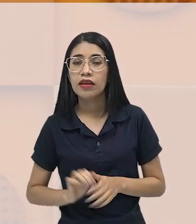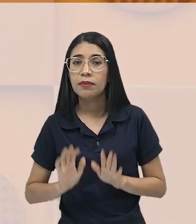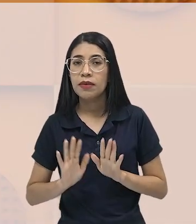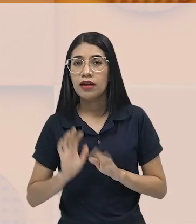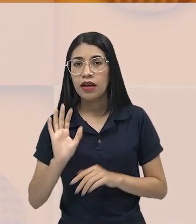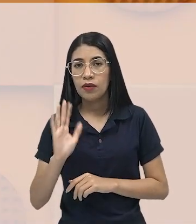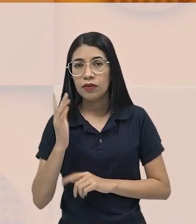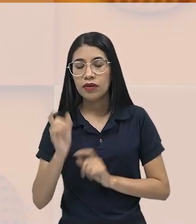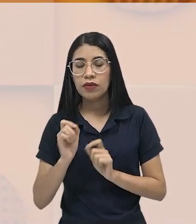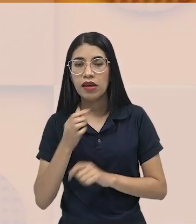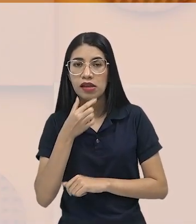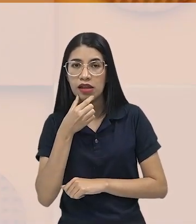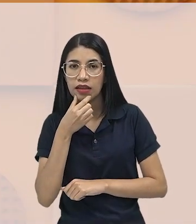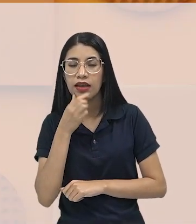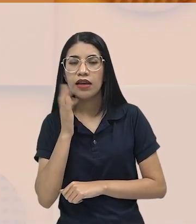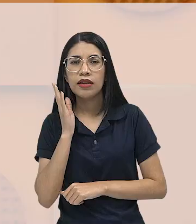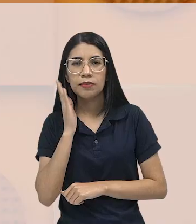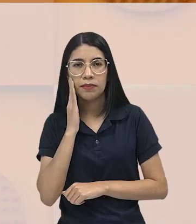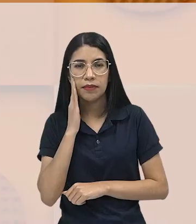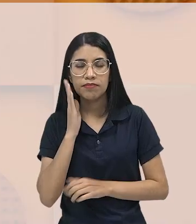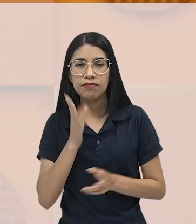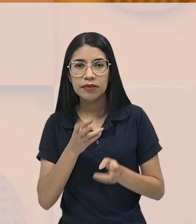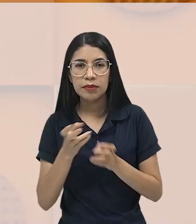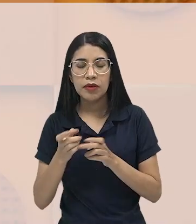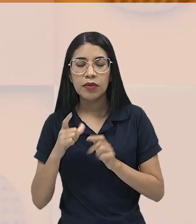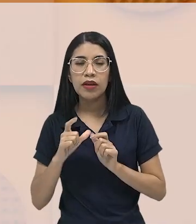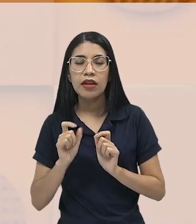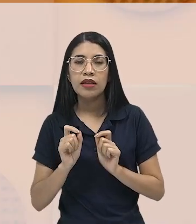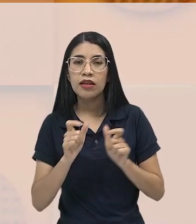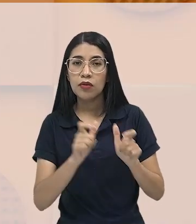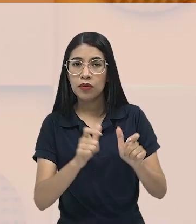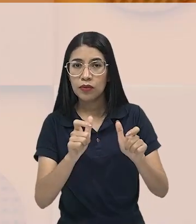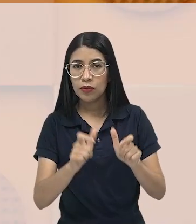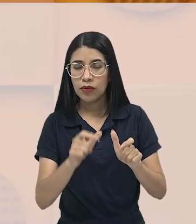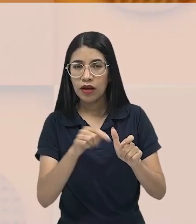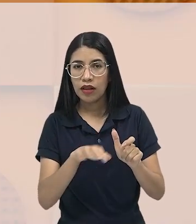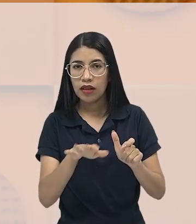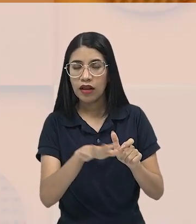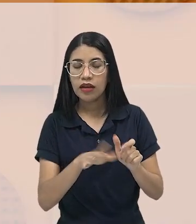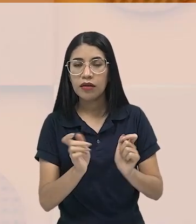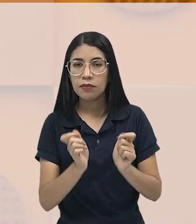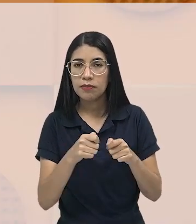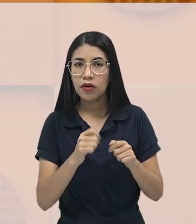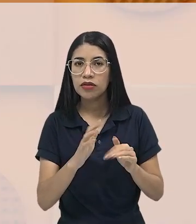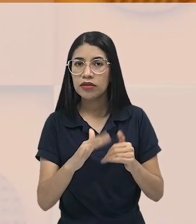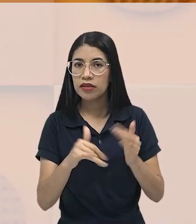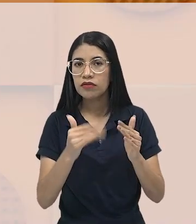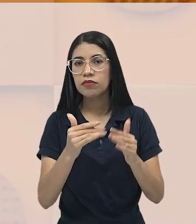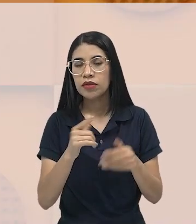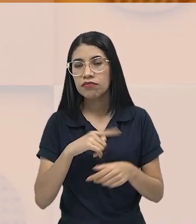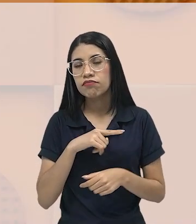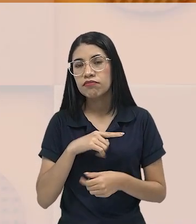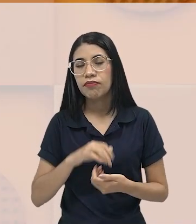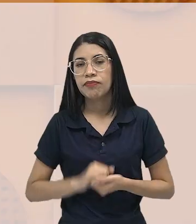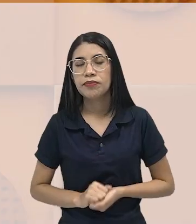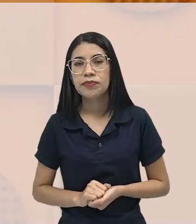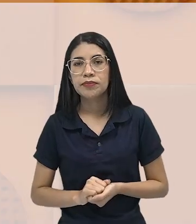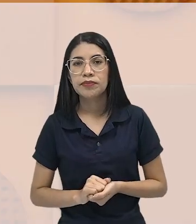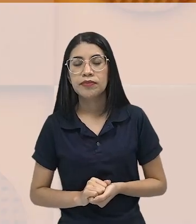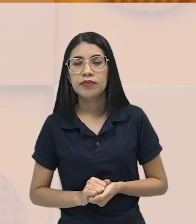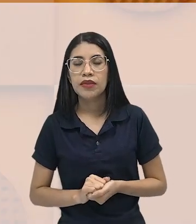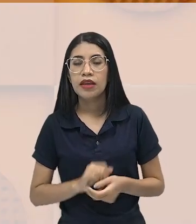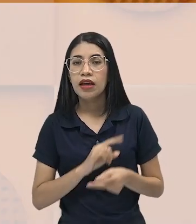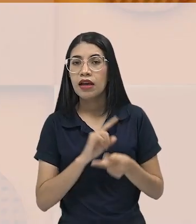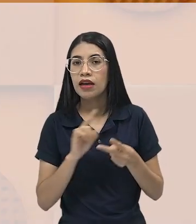ela já consegue ali entender que existe um território, né, em que pode ser desenvolvido algo, tá bem? O